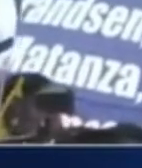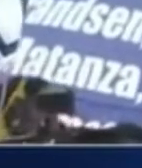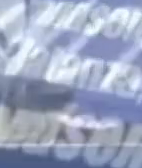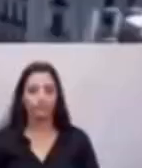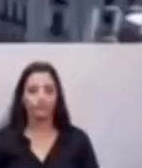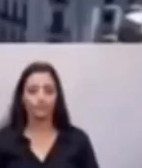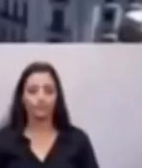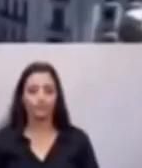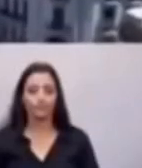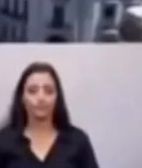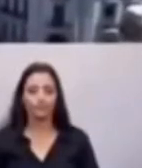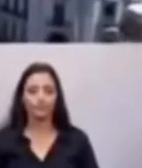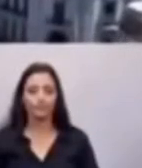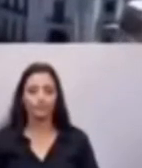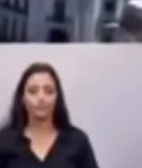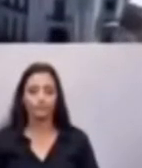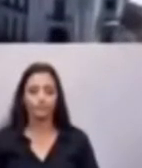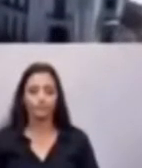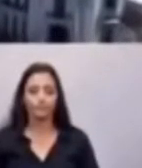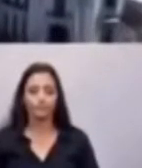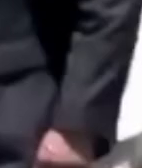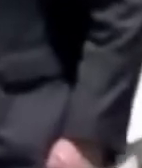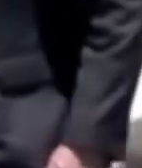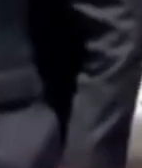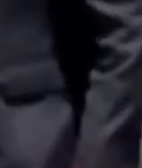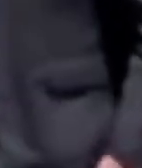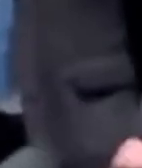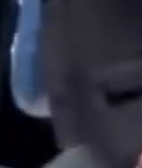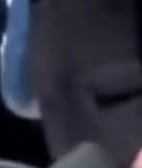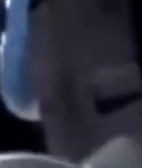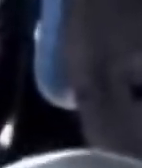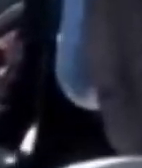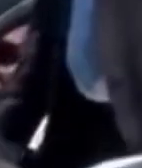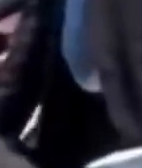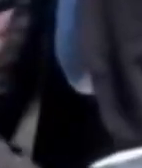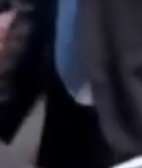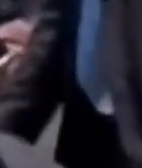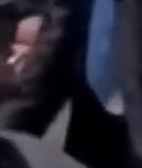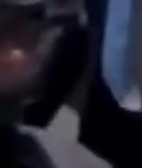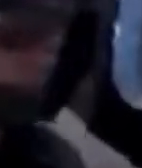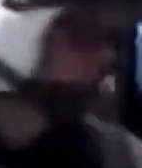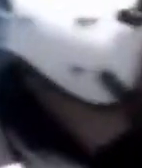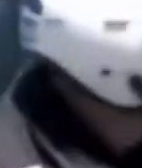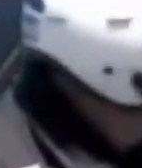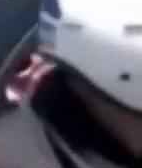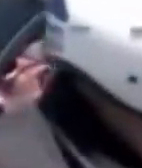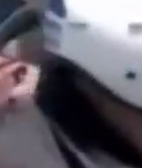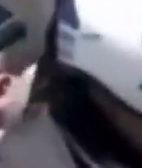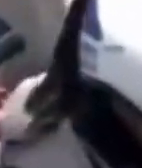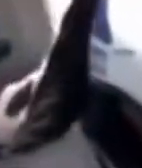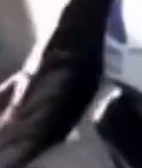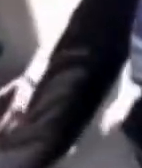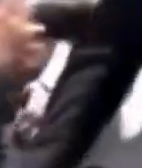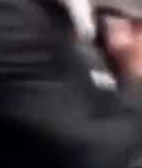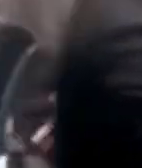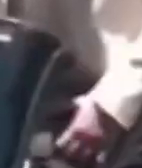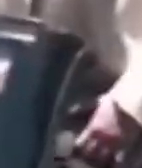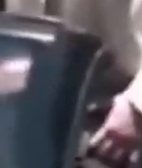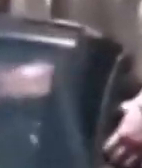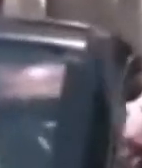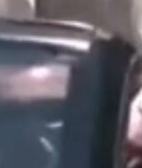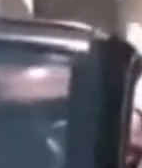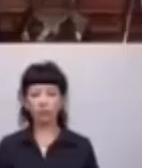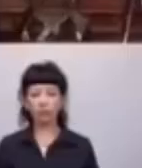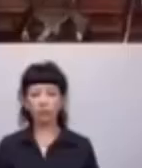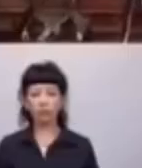ali eh o desemprego alto inflação e sendo ataca principalmente os mais pobres